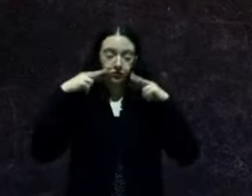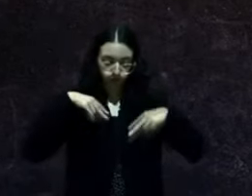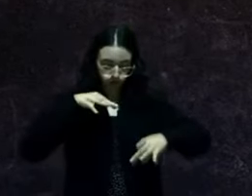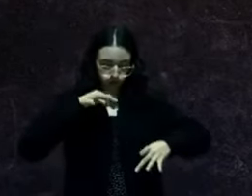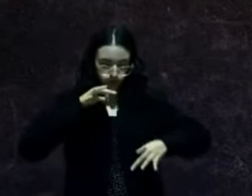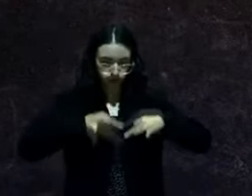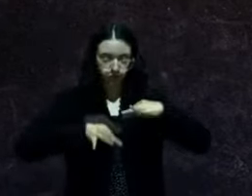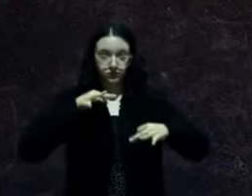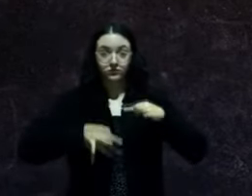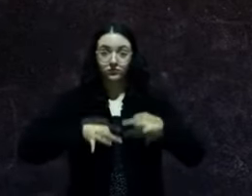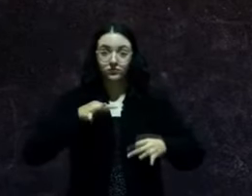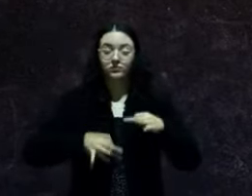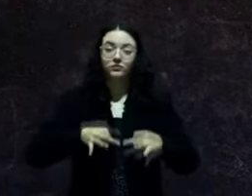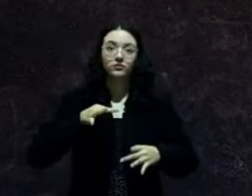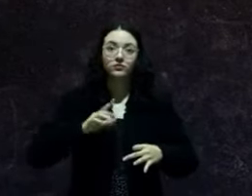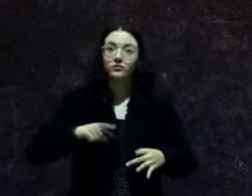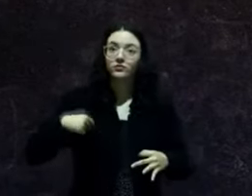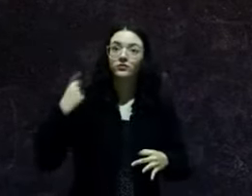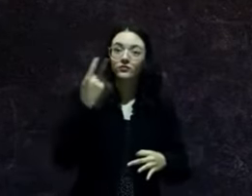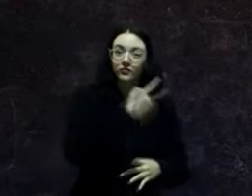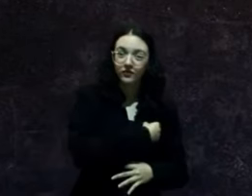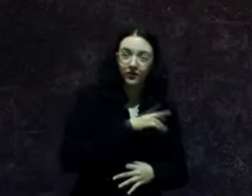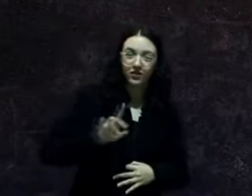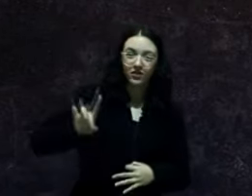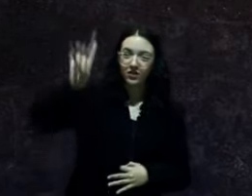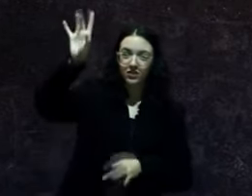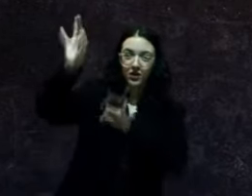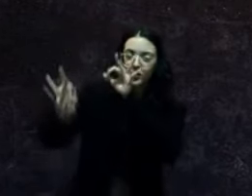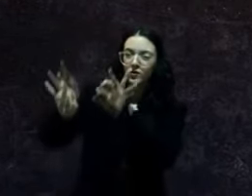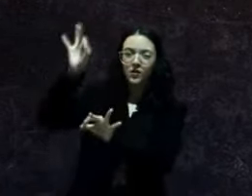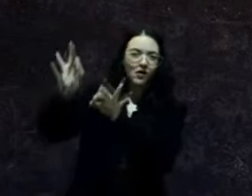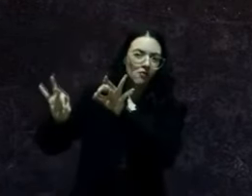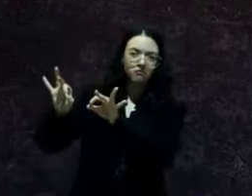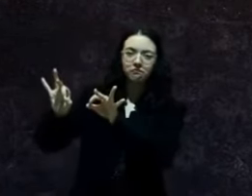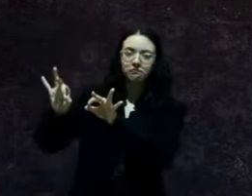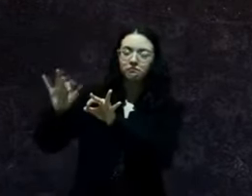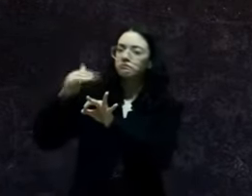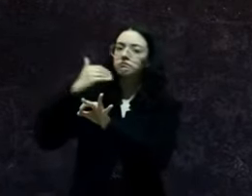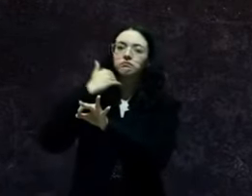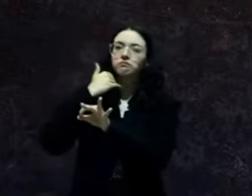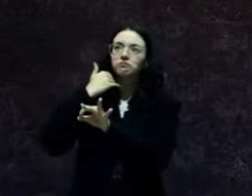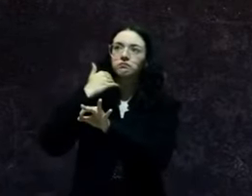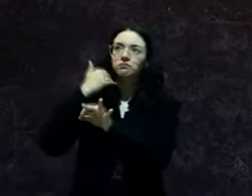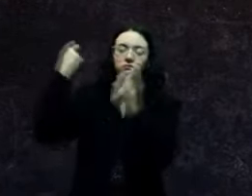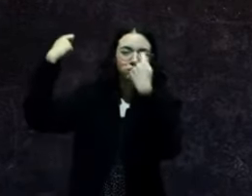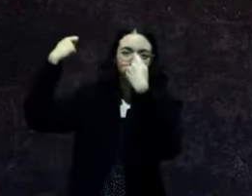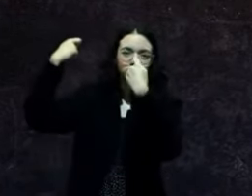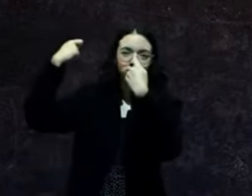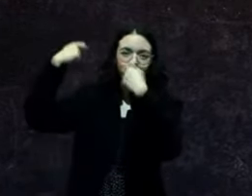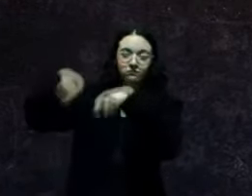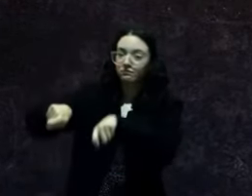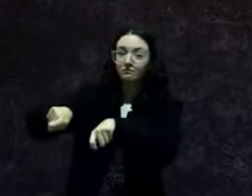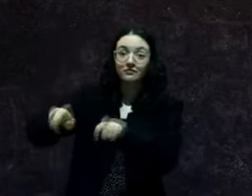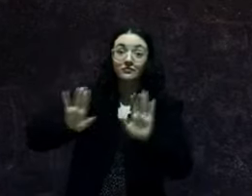mesmos, nós não seríamos julgados. Mas, quando julgados, nós somos disciplinados